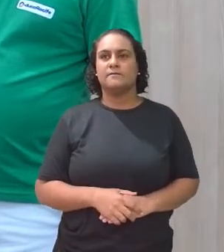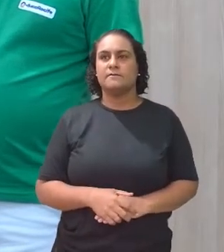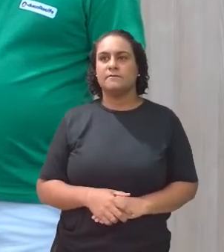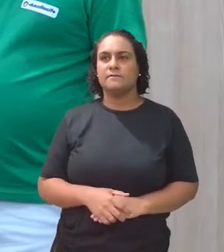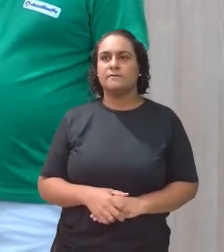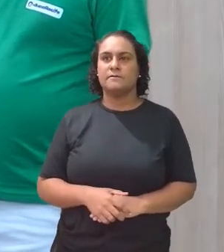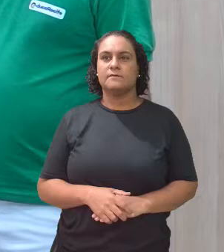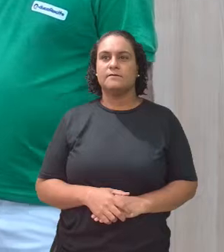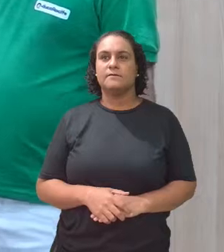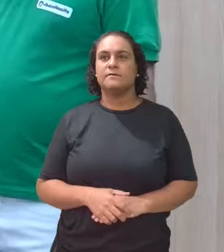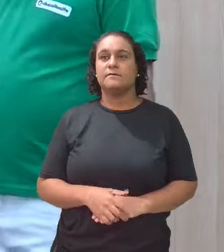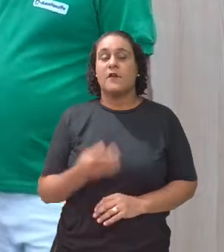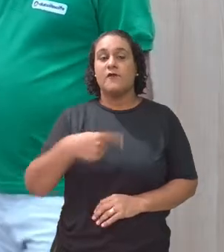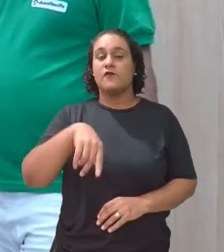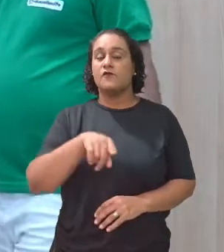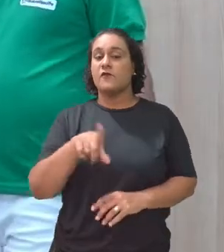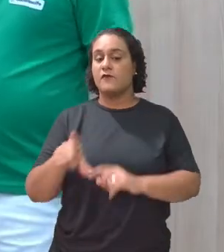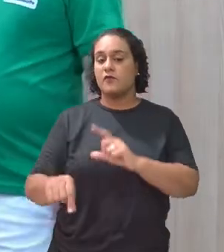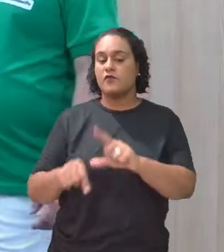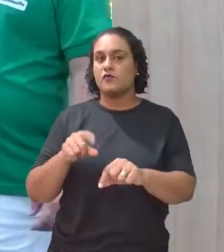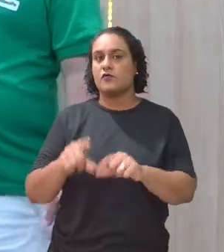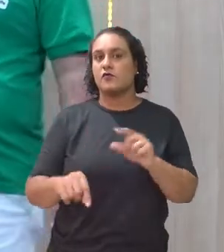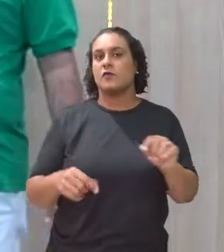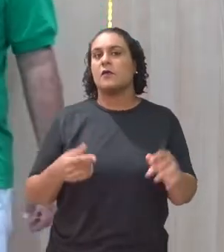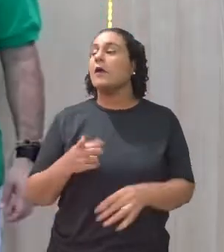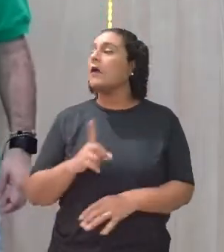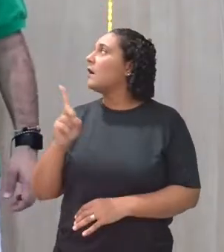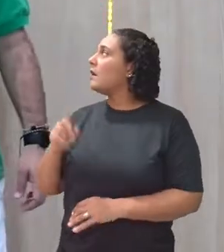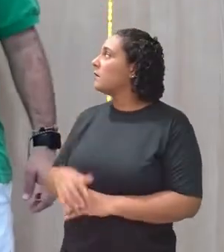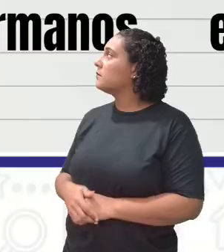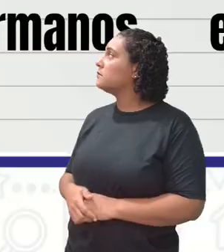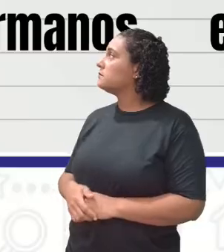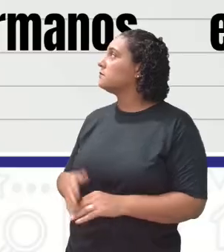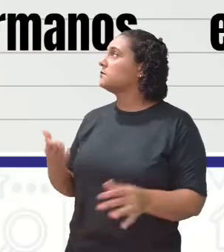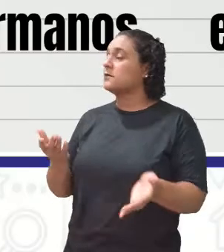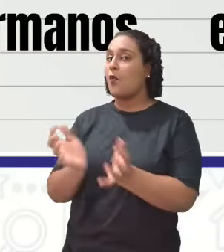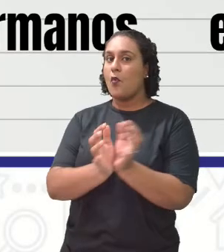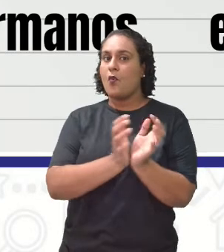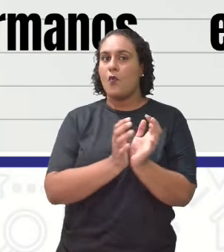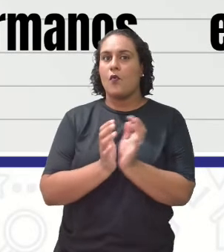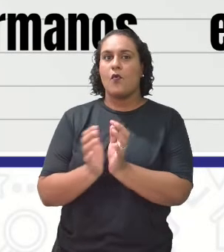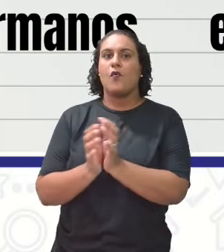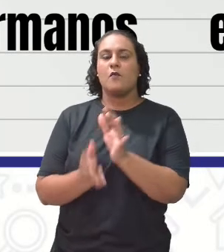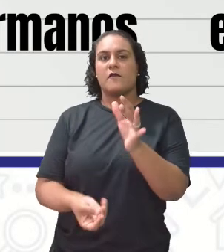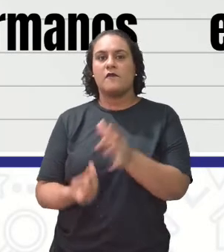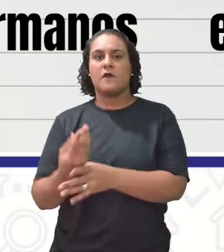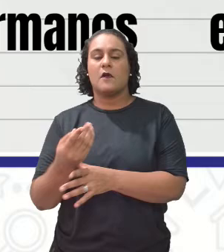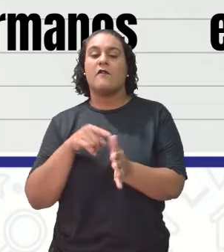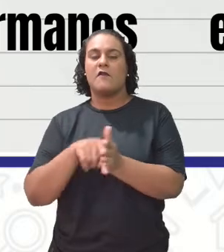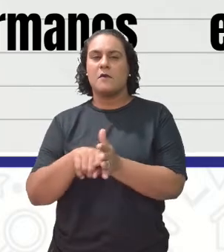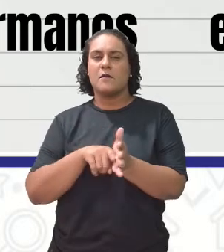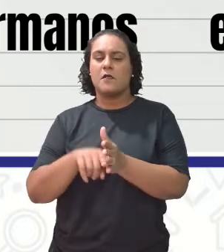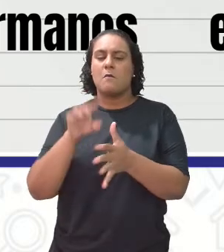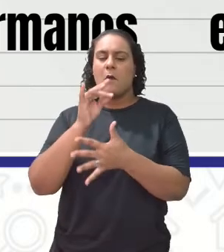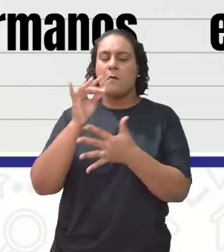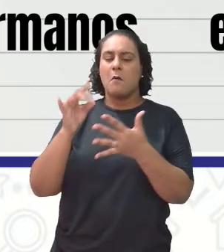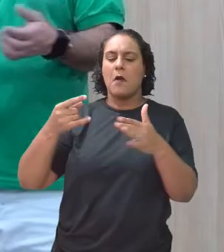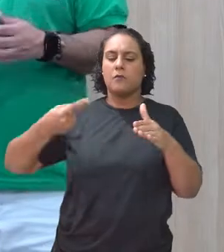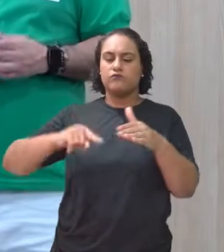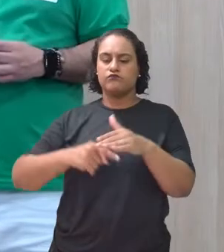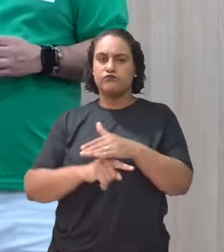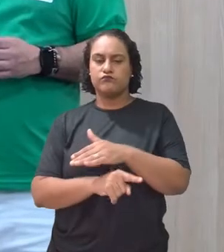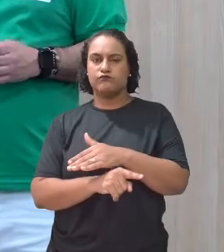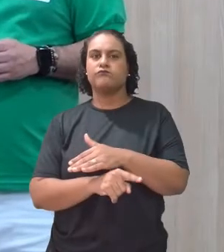aqui. Vocês vão escolher um desses reinos aqui que se formaram e vão fazer uma pesquisa mais detalhada para